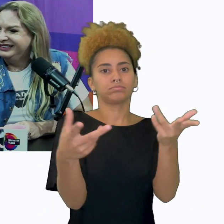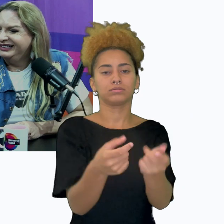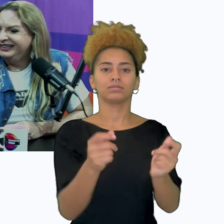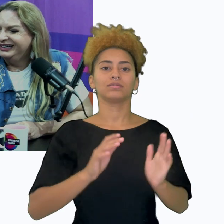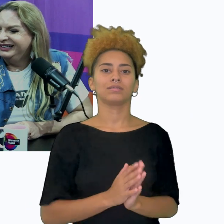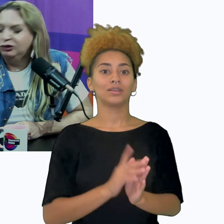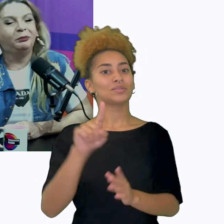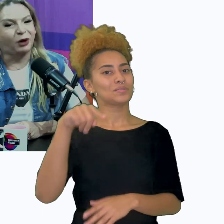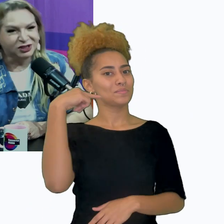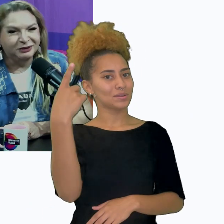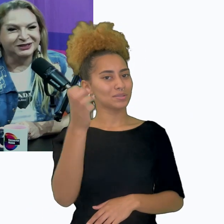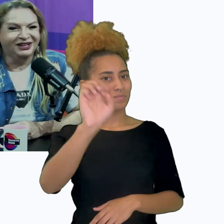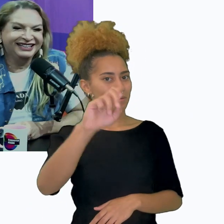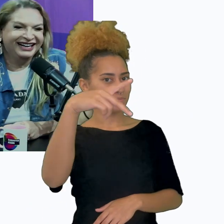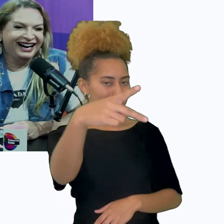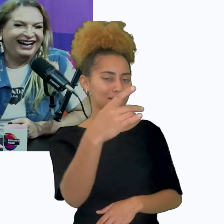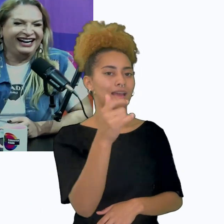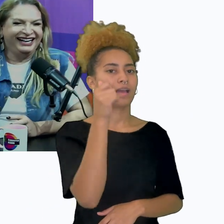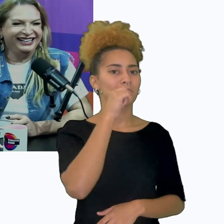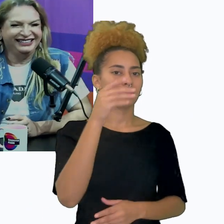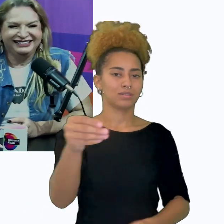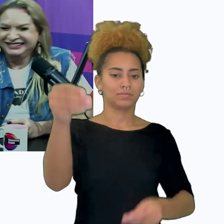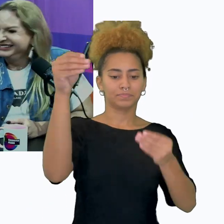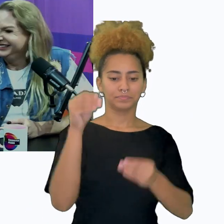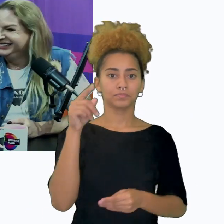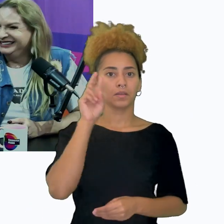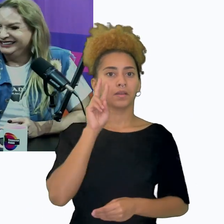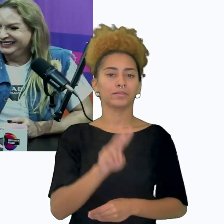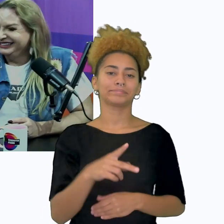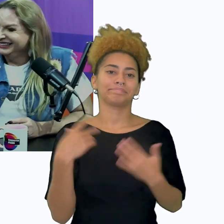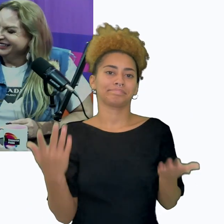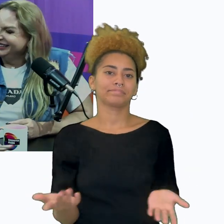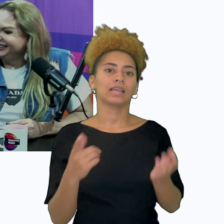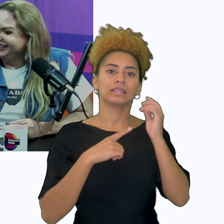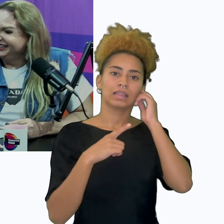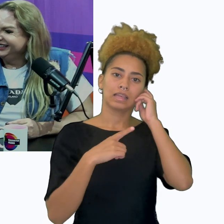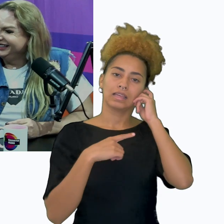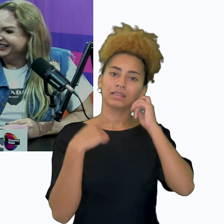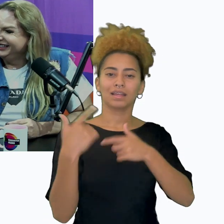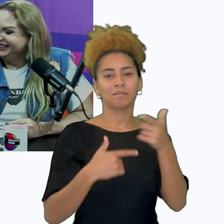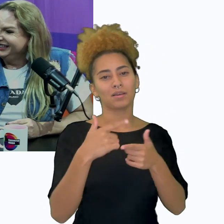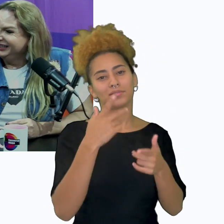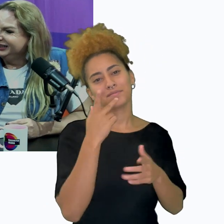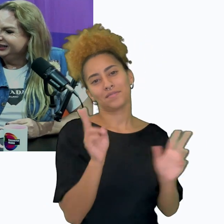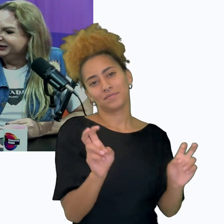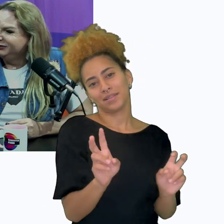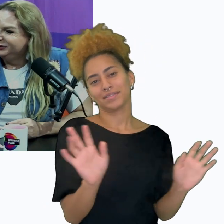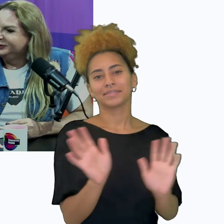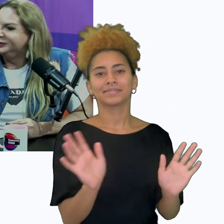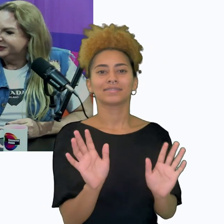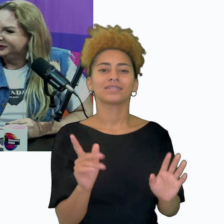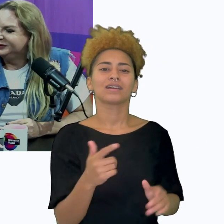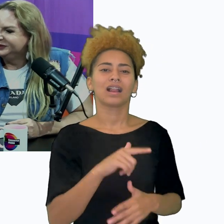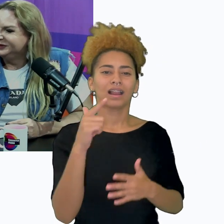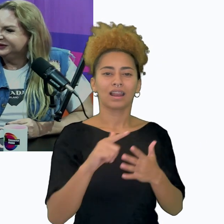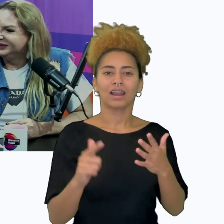um babado, né? No próximo episódio. É babado. Aí a mulher chegou e disse assim, olha, é o seguinte, só tem emprego pra... Eu não vou nem dizer, né? Não